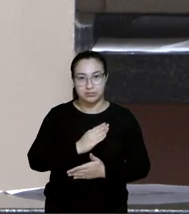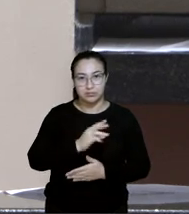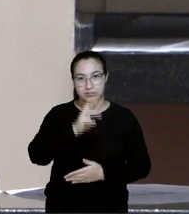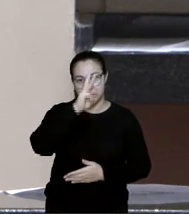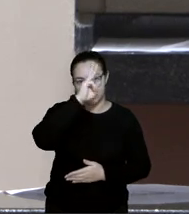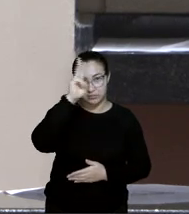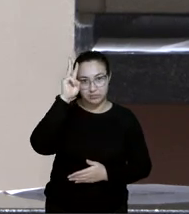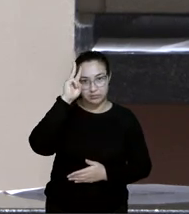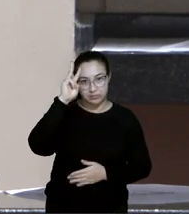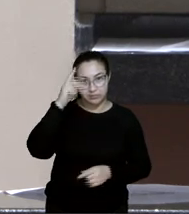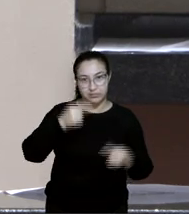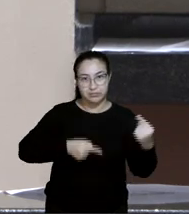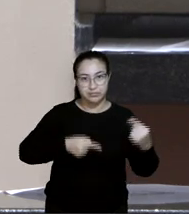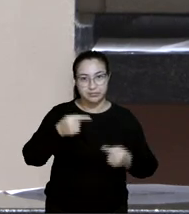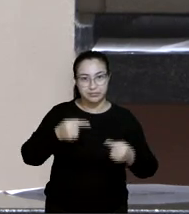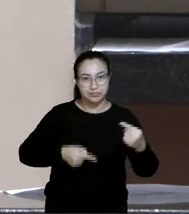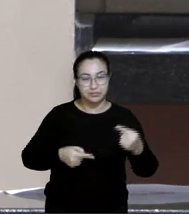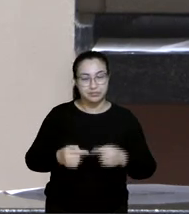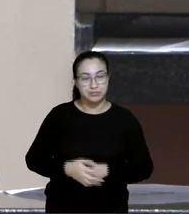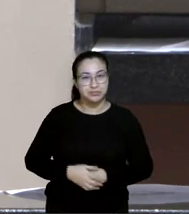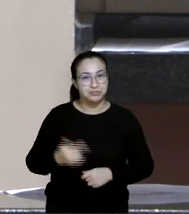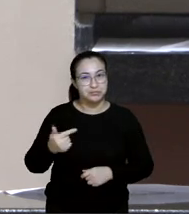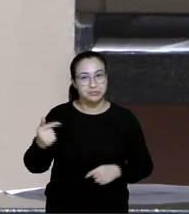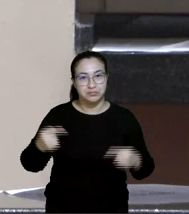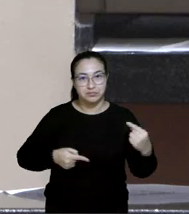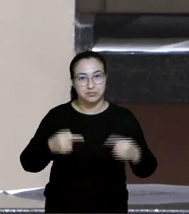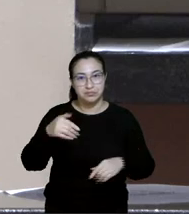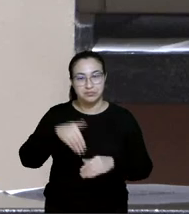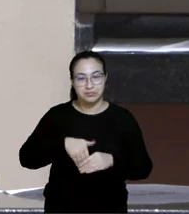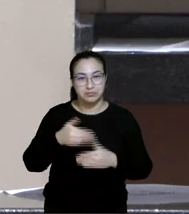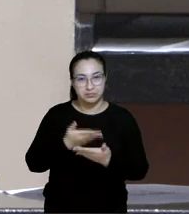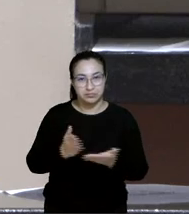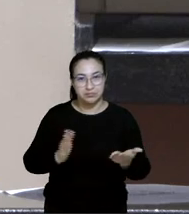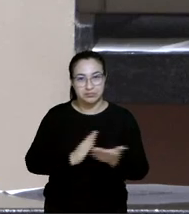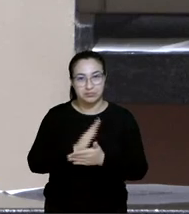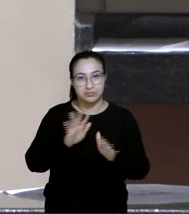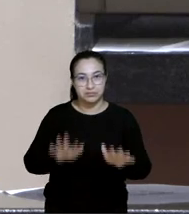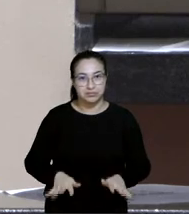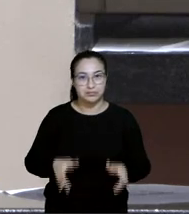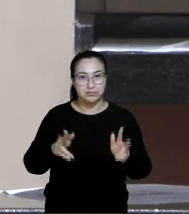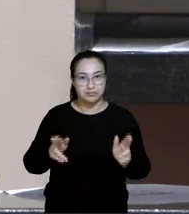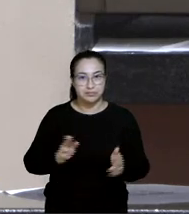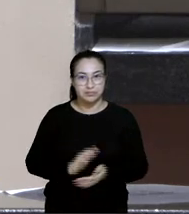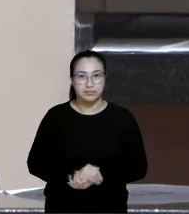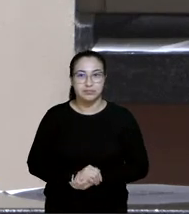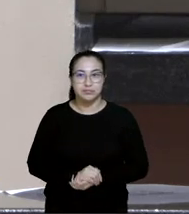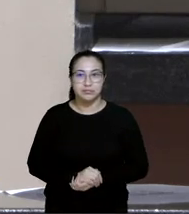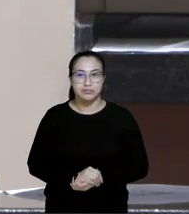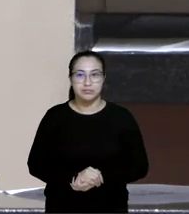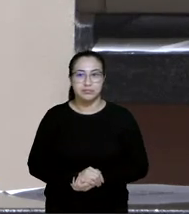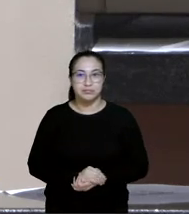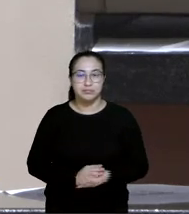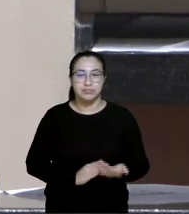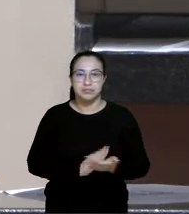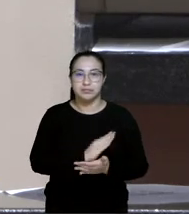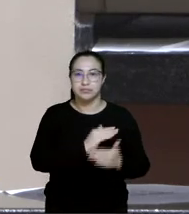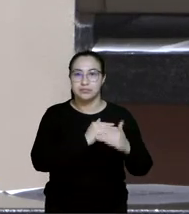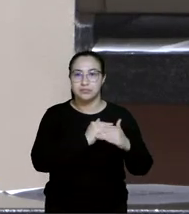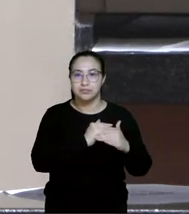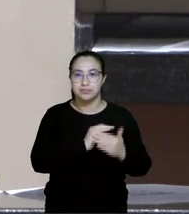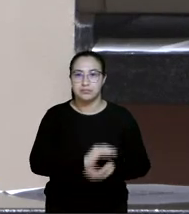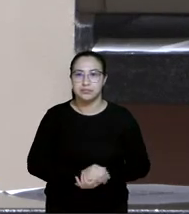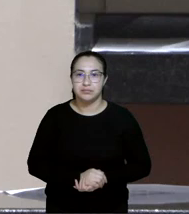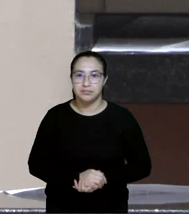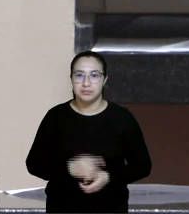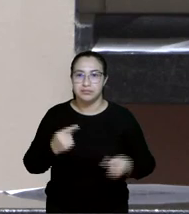em discussão. Não havendo quem queira discutir, em votação, deputados que aprovam, permaneçam como se encontram. Aprovado por